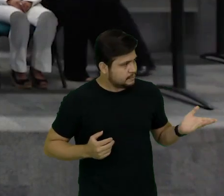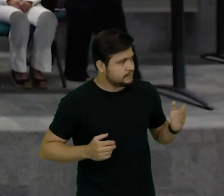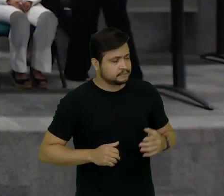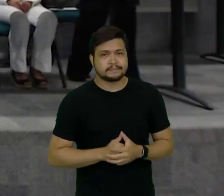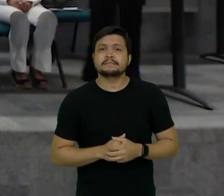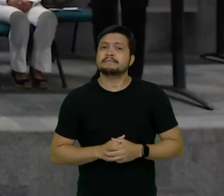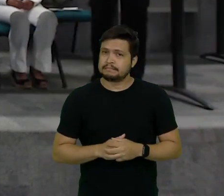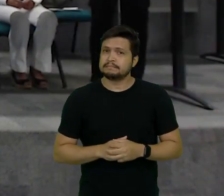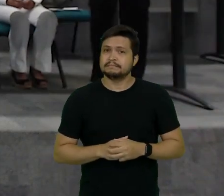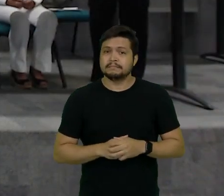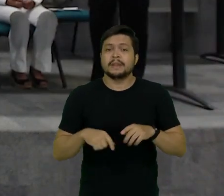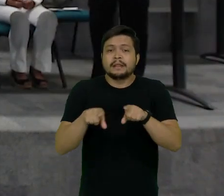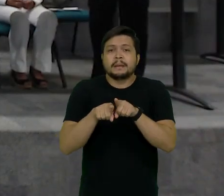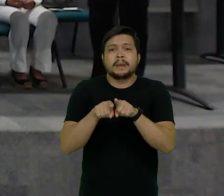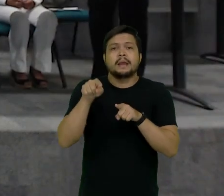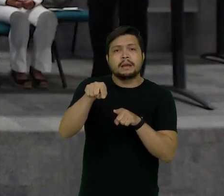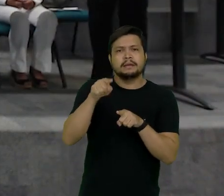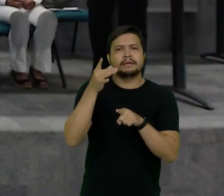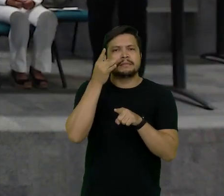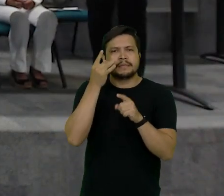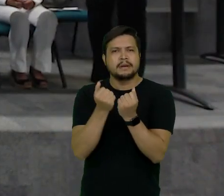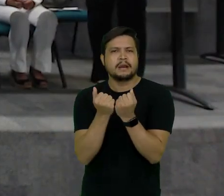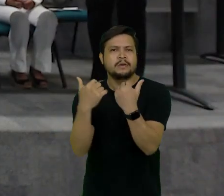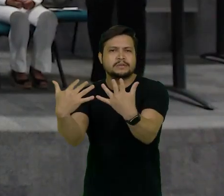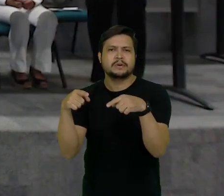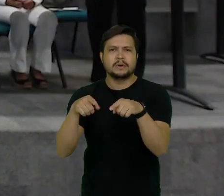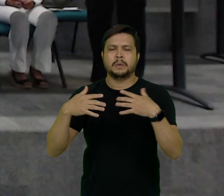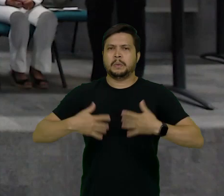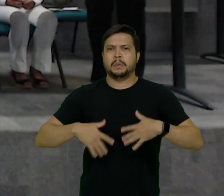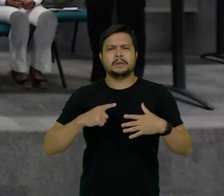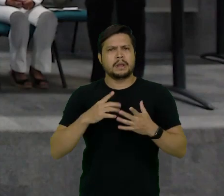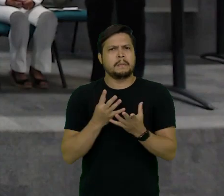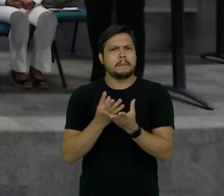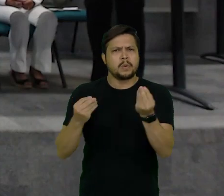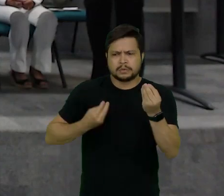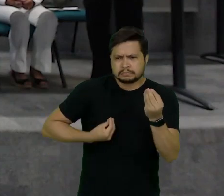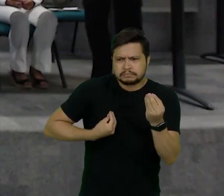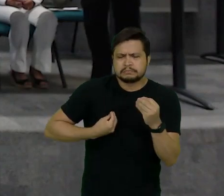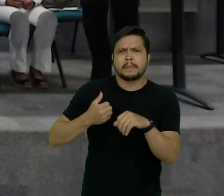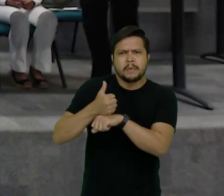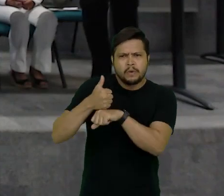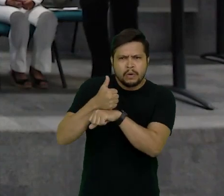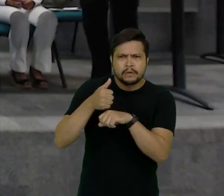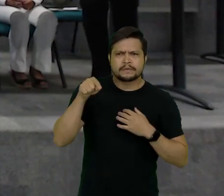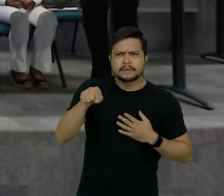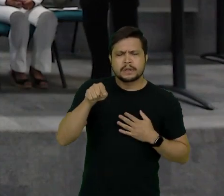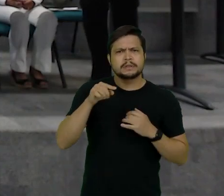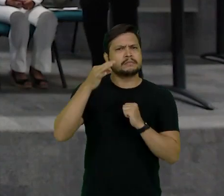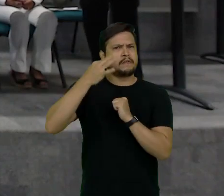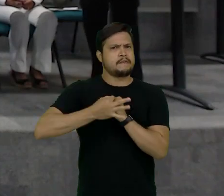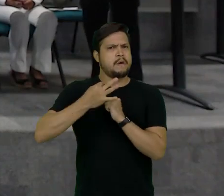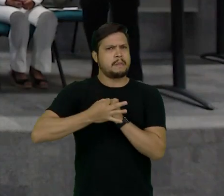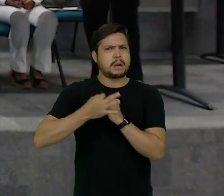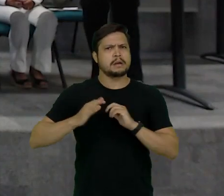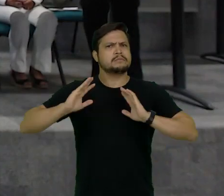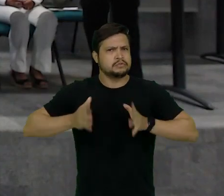aqui também no nosso público, nós temos muitos profissionais